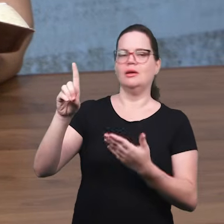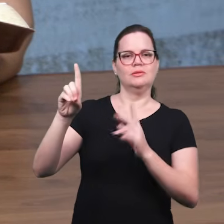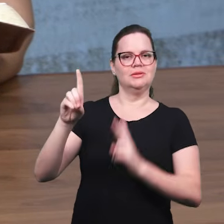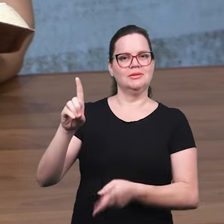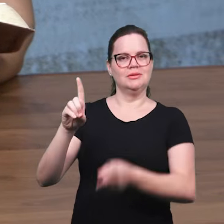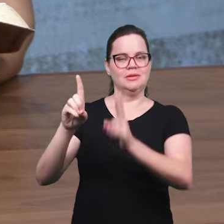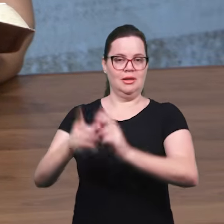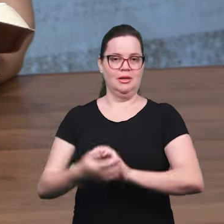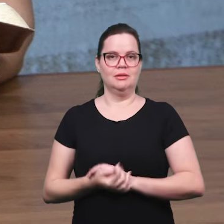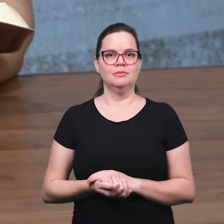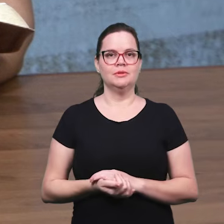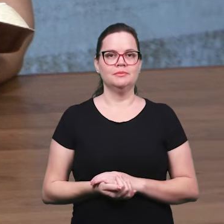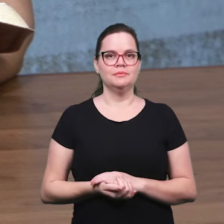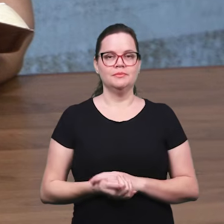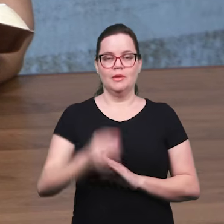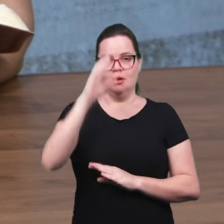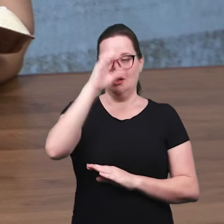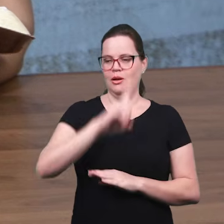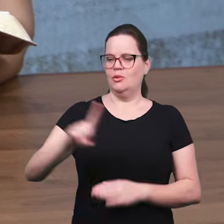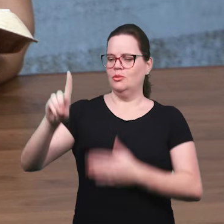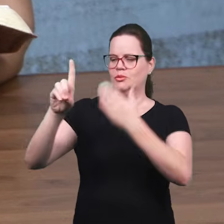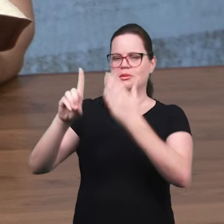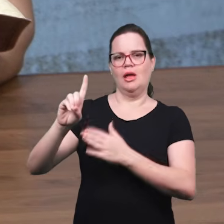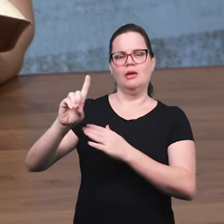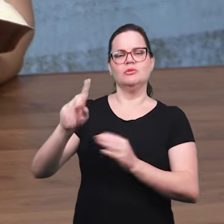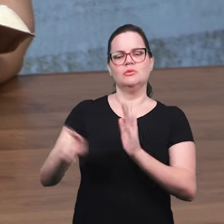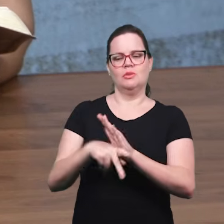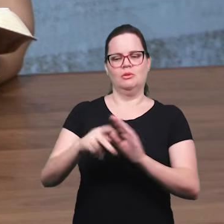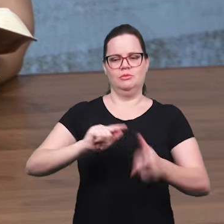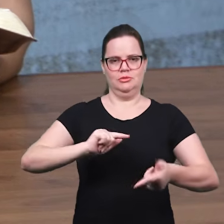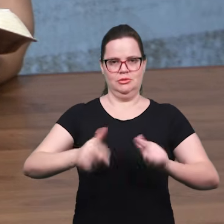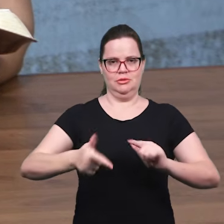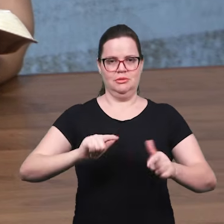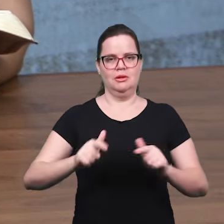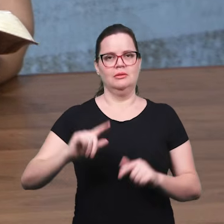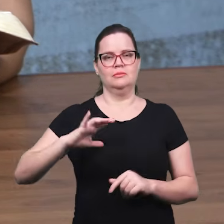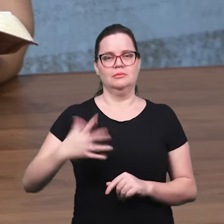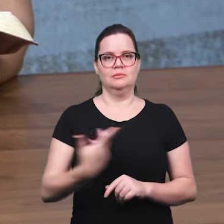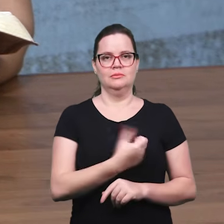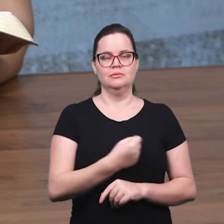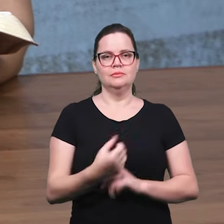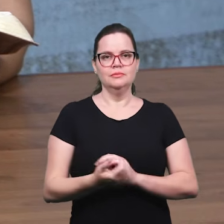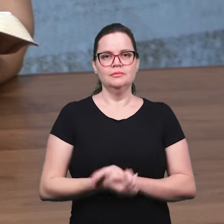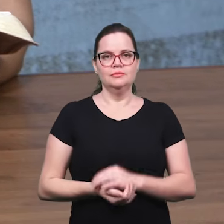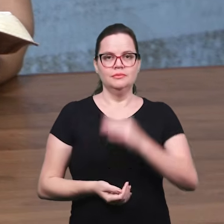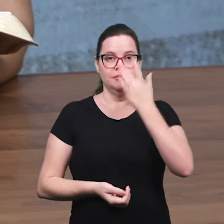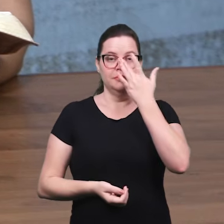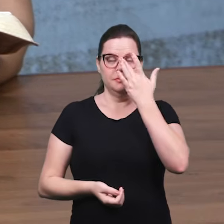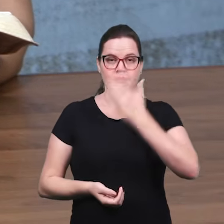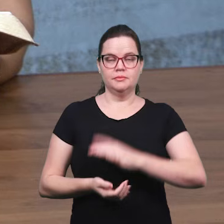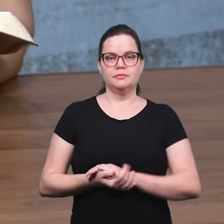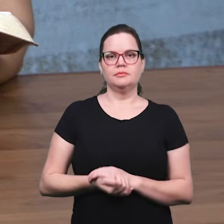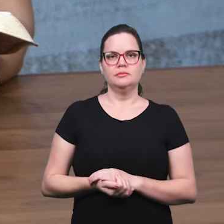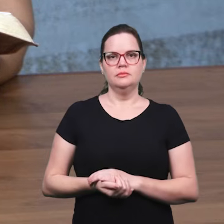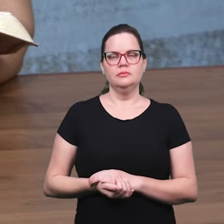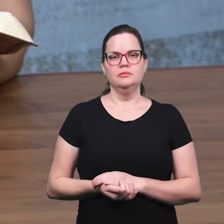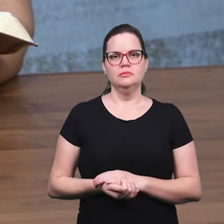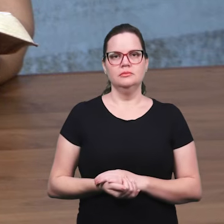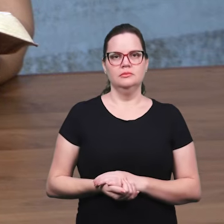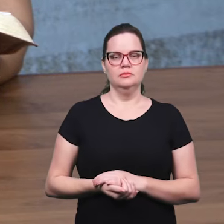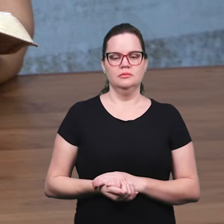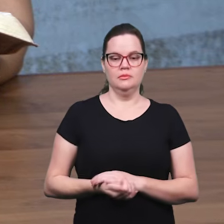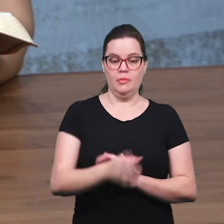ocultas, o Deus de Israel, o Salvador. envergonhar-se-ão,